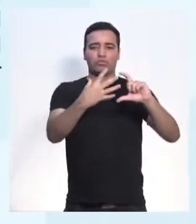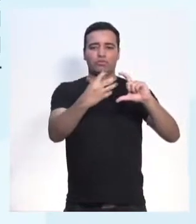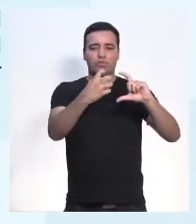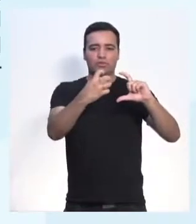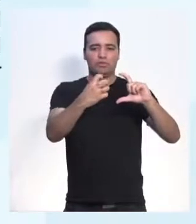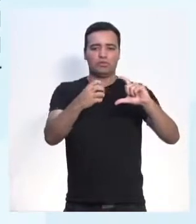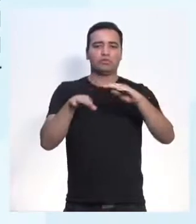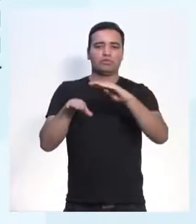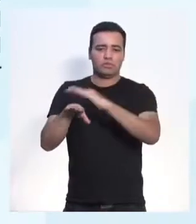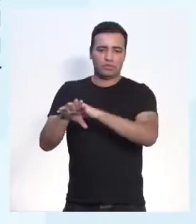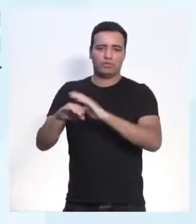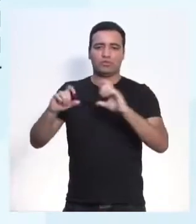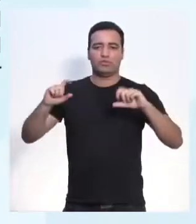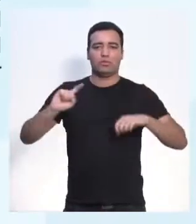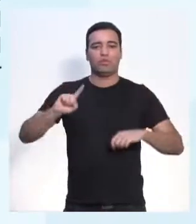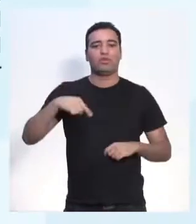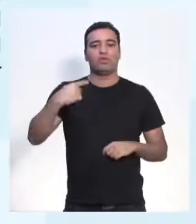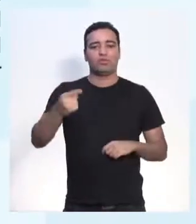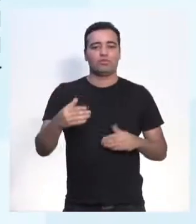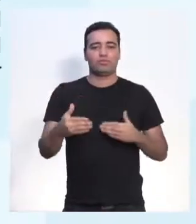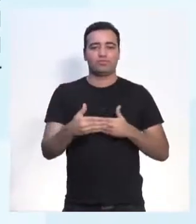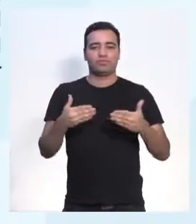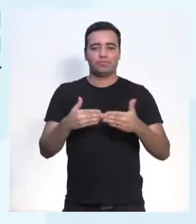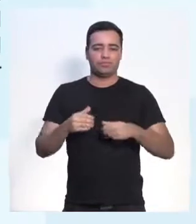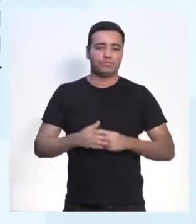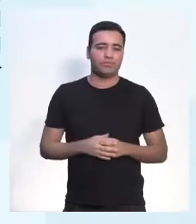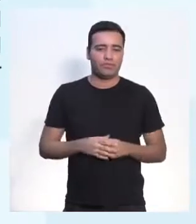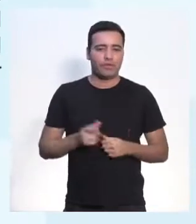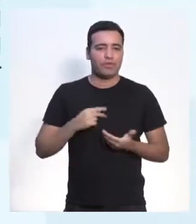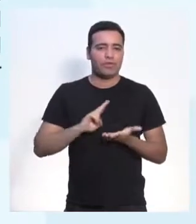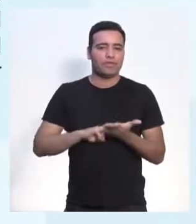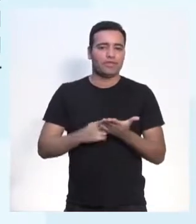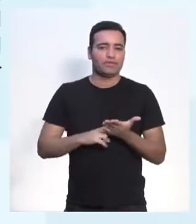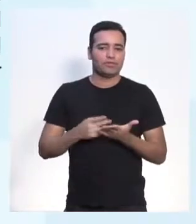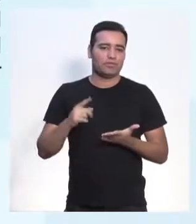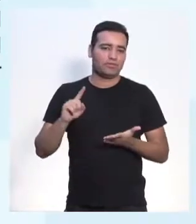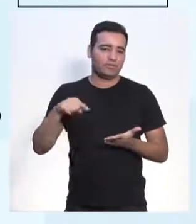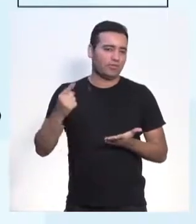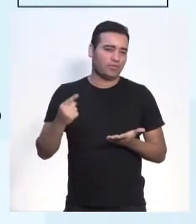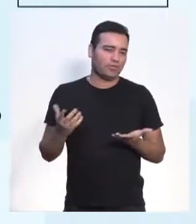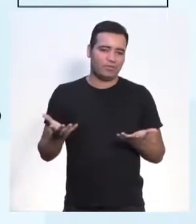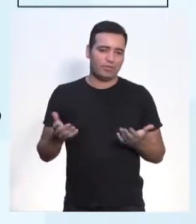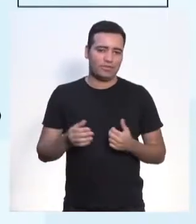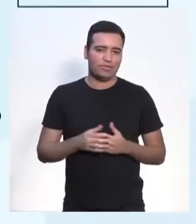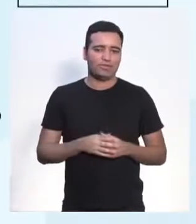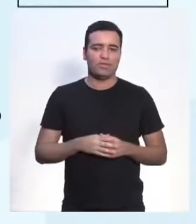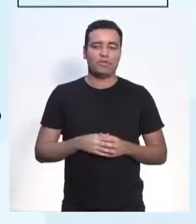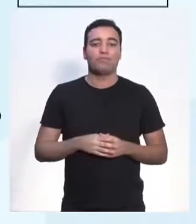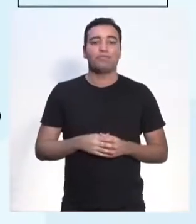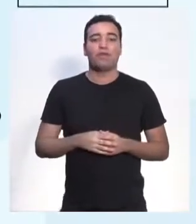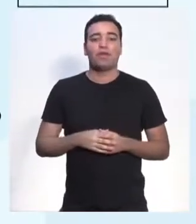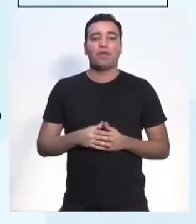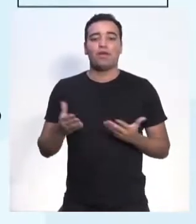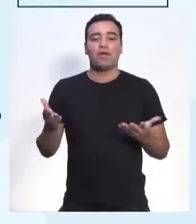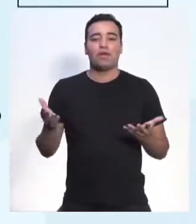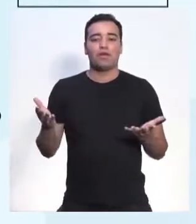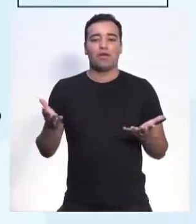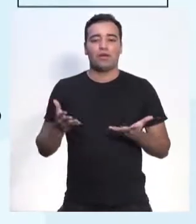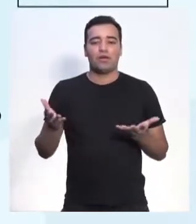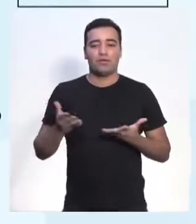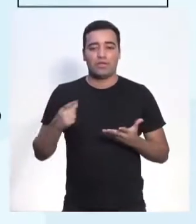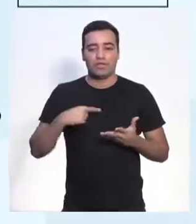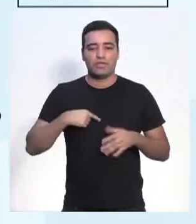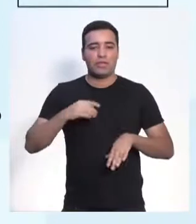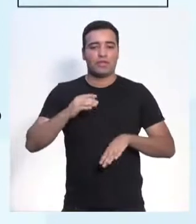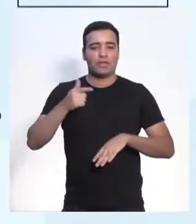leitura, certo? Vamos para a próxima. Então eu ia fazer a tradução depois, tá, Antônio? Mas eu acabei antecipando. Agora a gente tem aí mais um